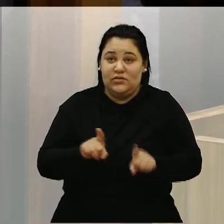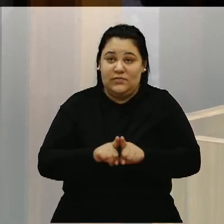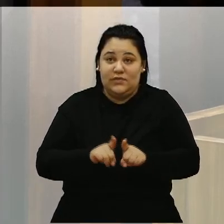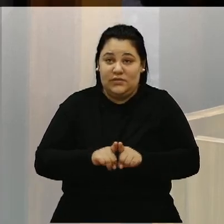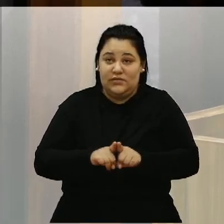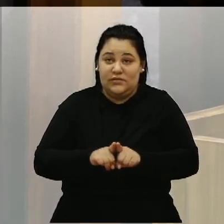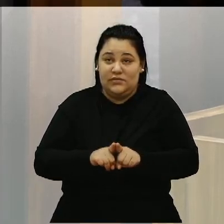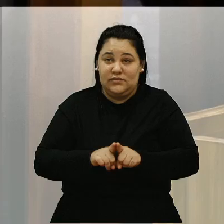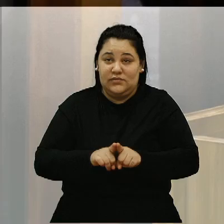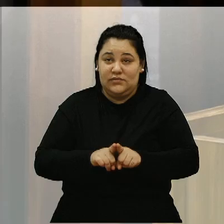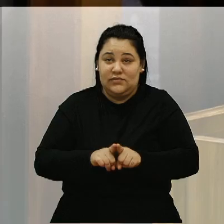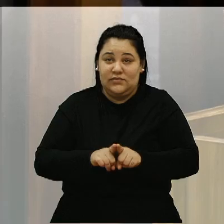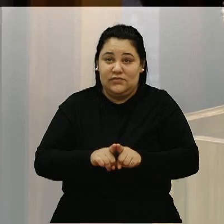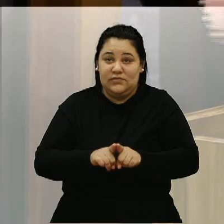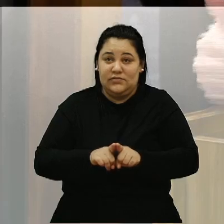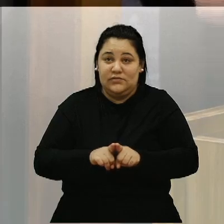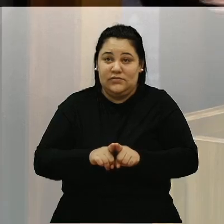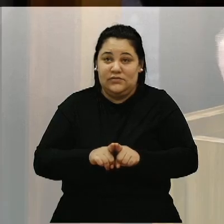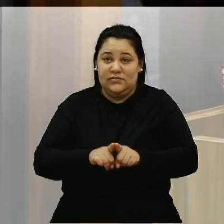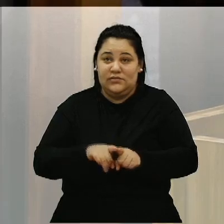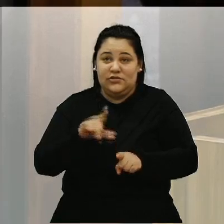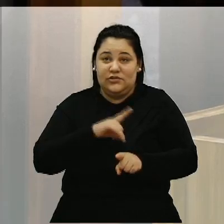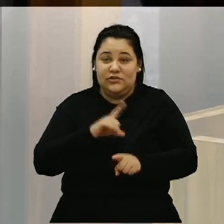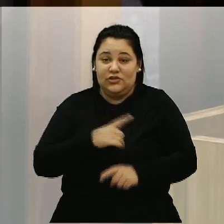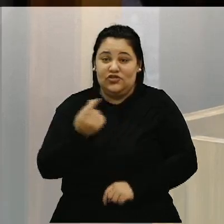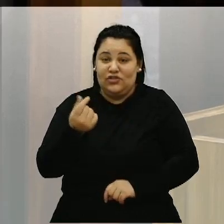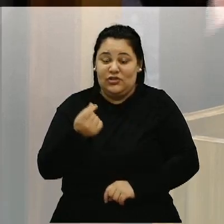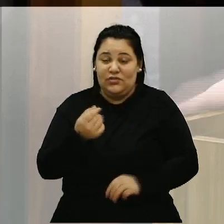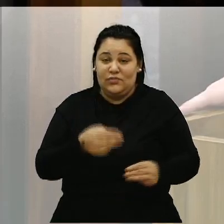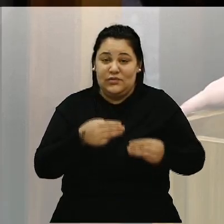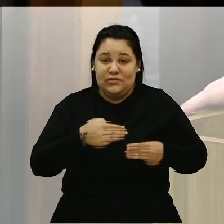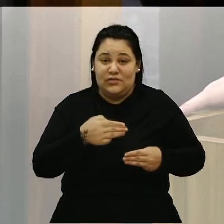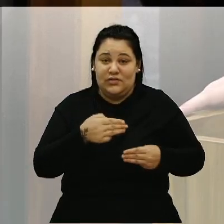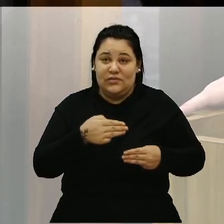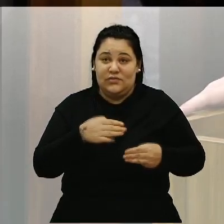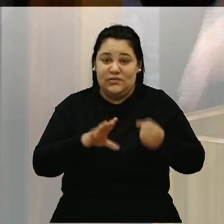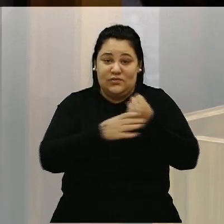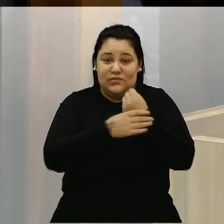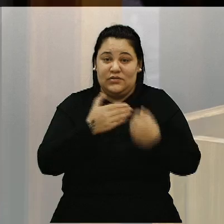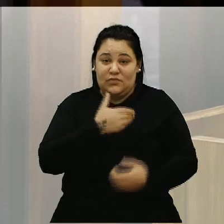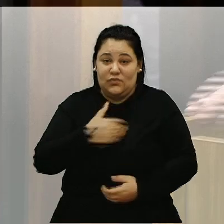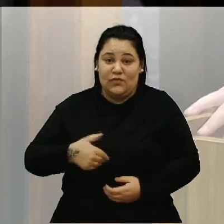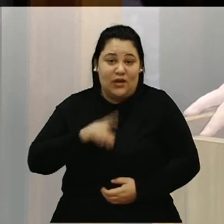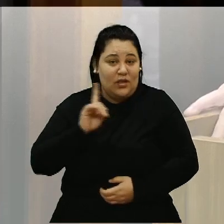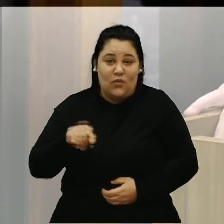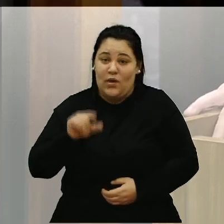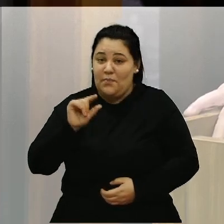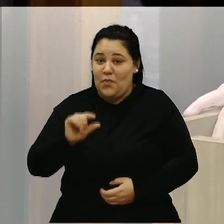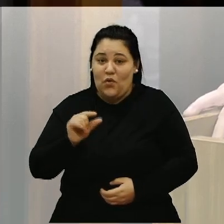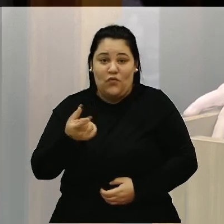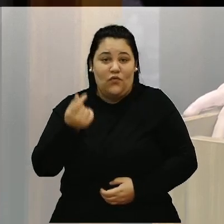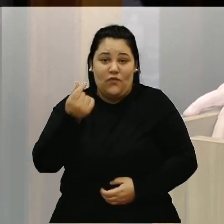receber recursos do Ministério da Justiça e Segurança Pública, gente, que não é pouco valor. Não é pouco.